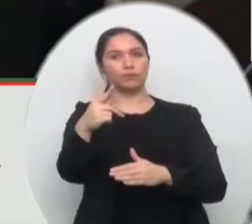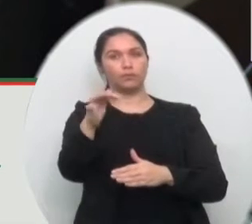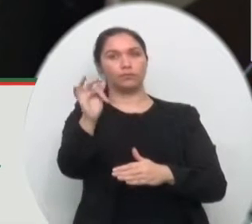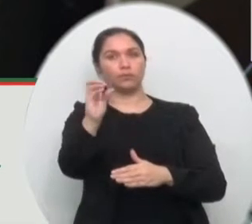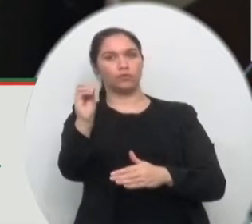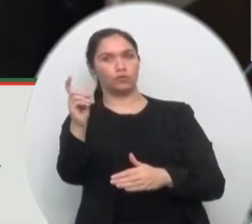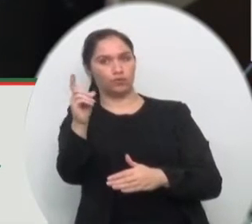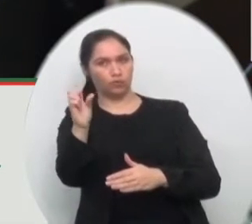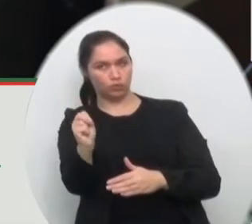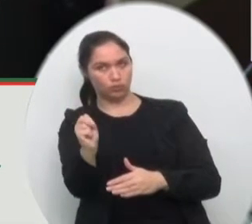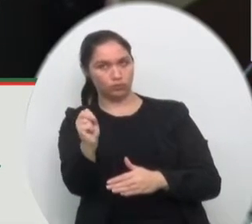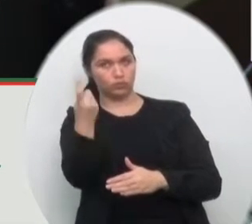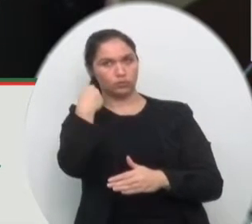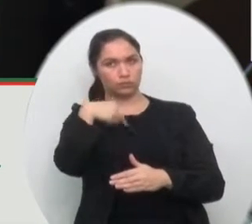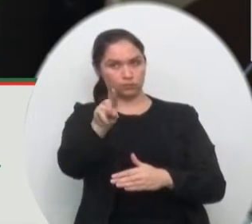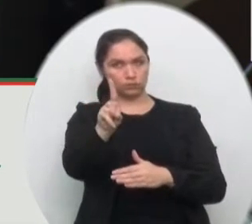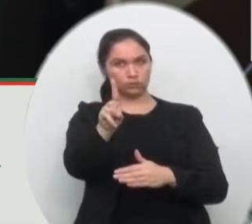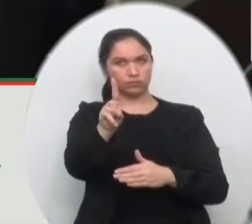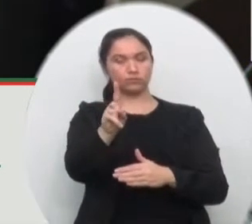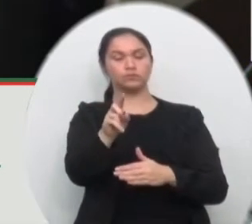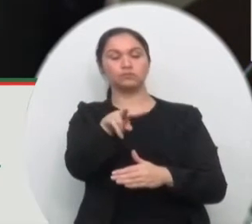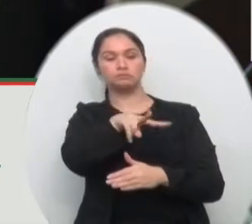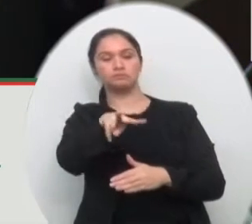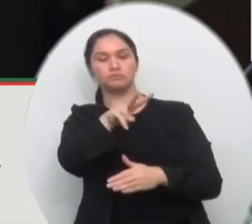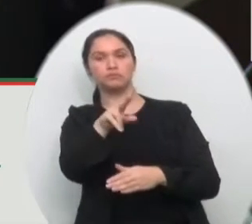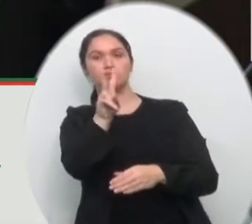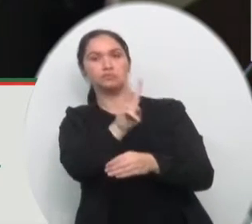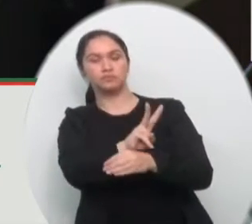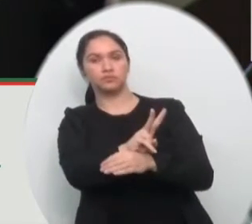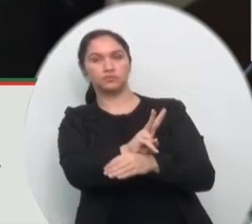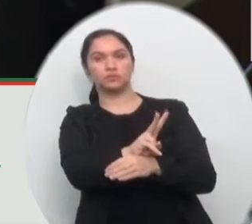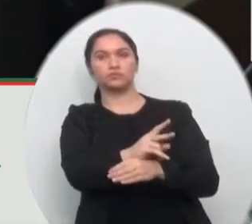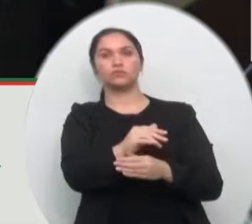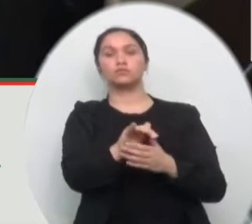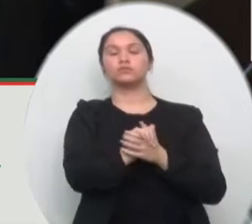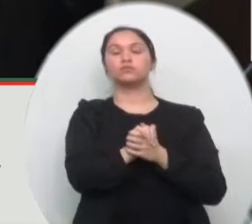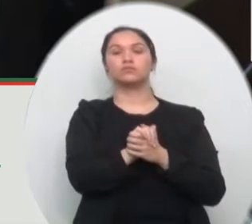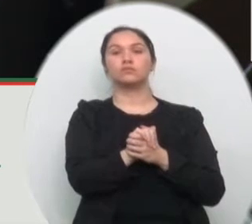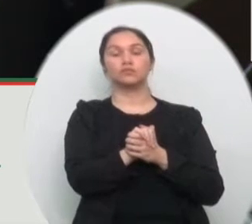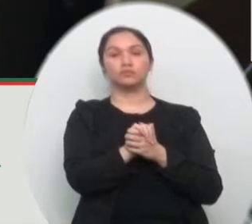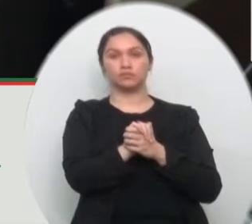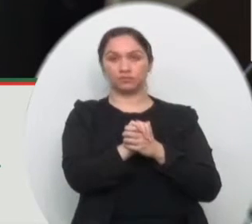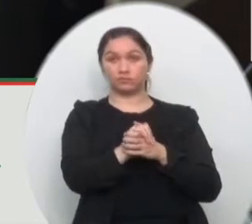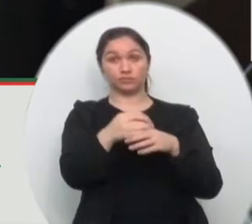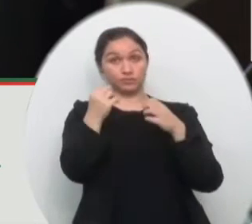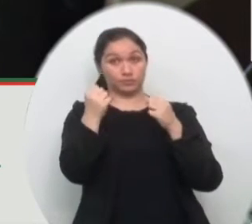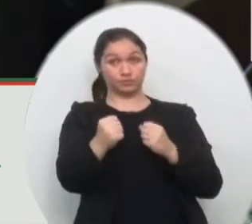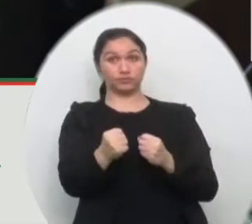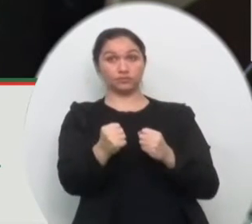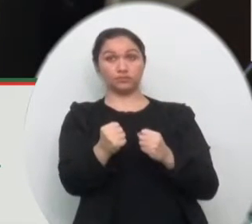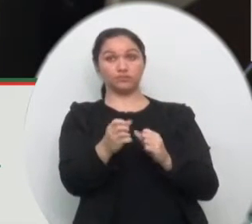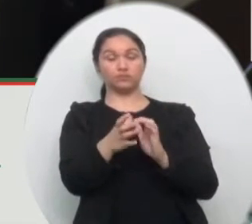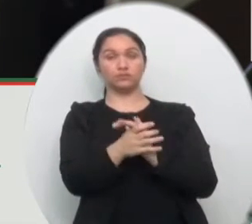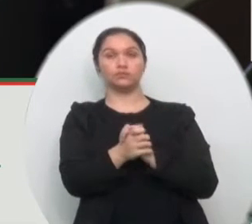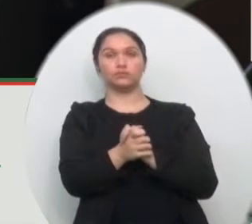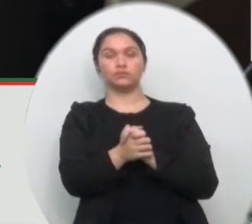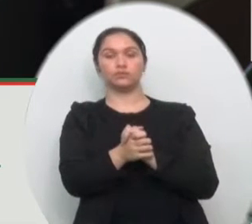as prerrogativas para que essa empresa